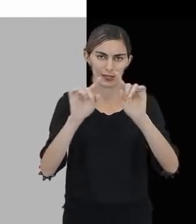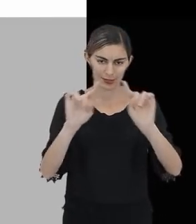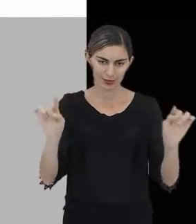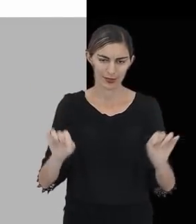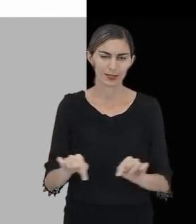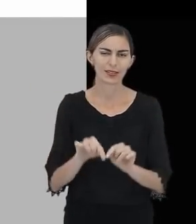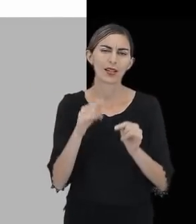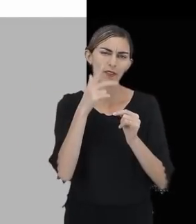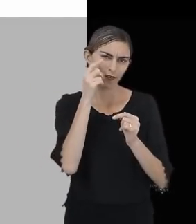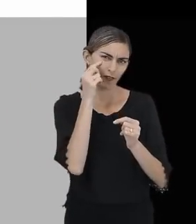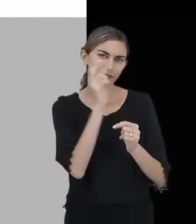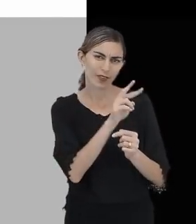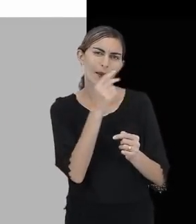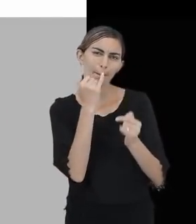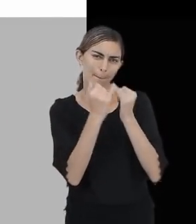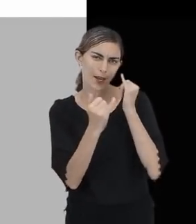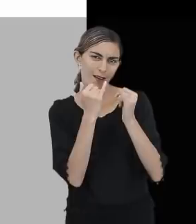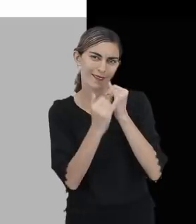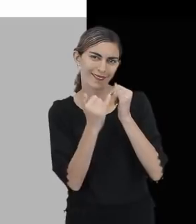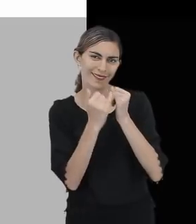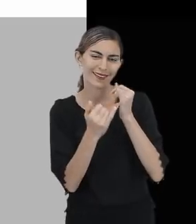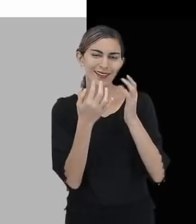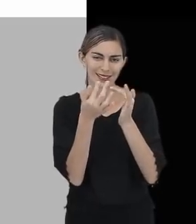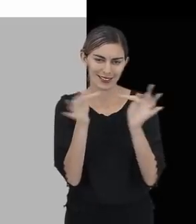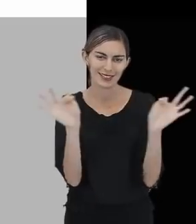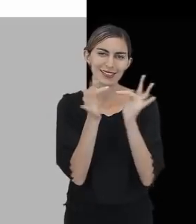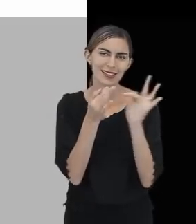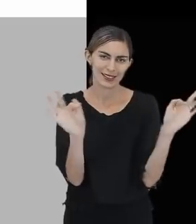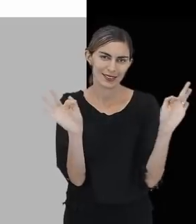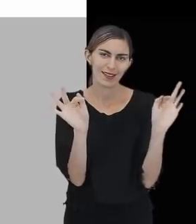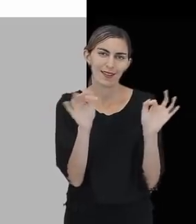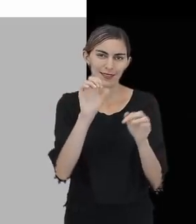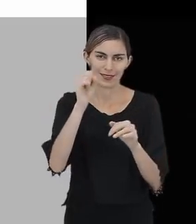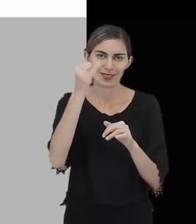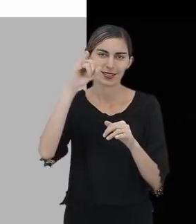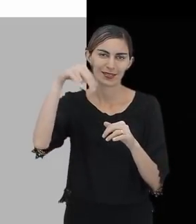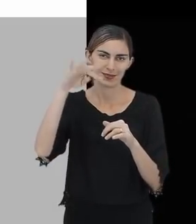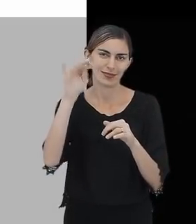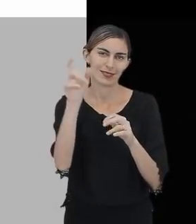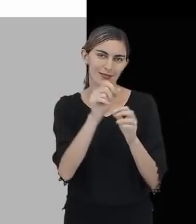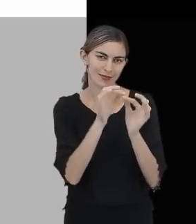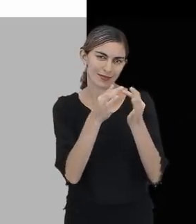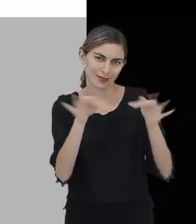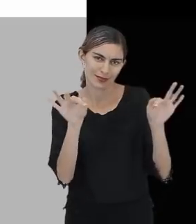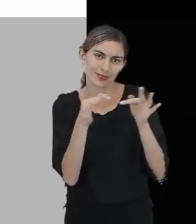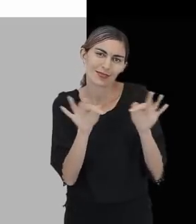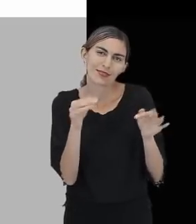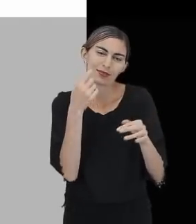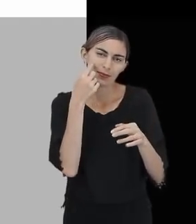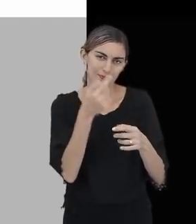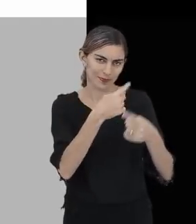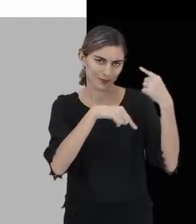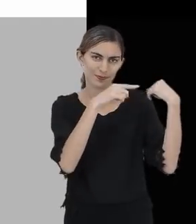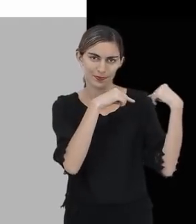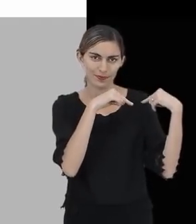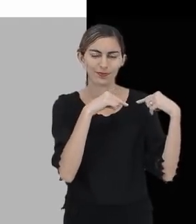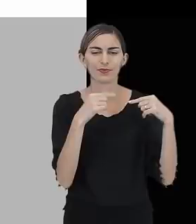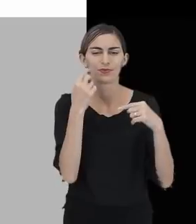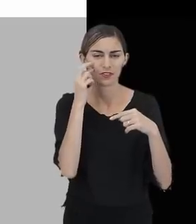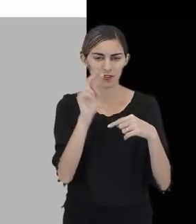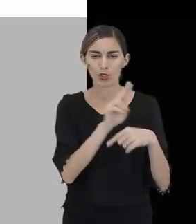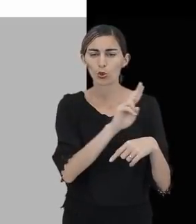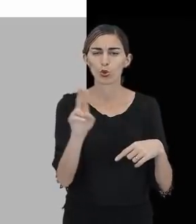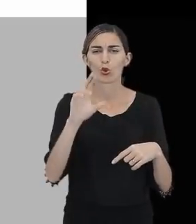bem parecida com a sintaxe das mensagens. A diferença é que você vai ter aqui o